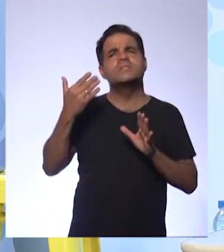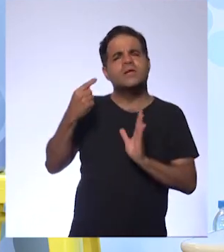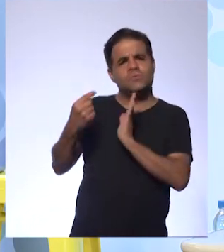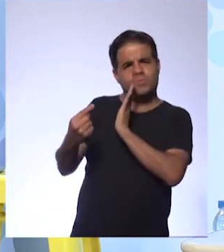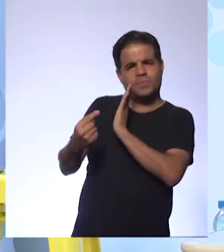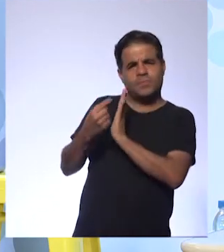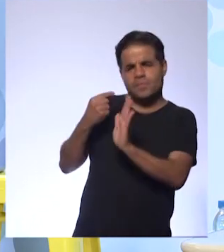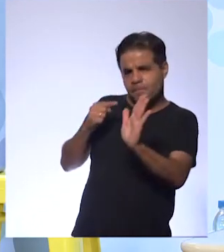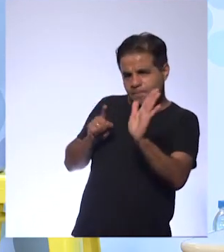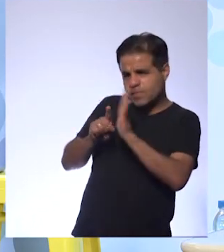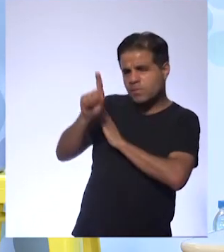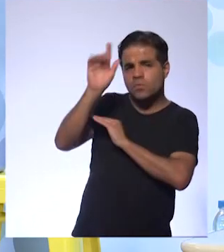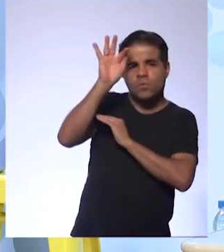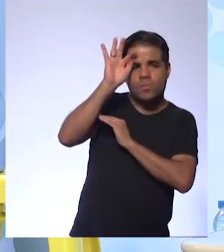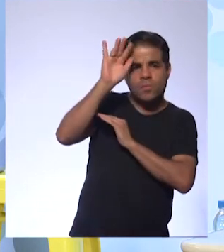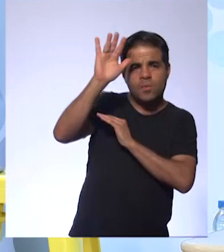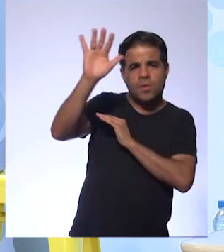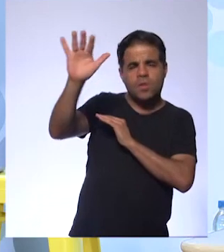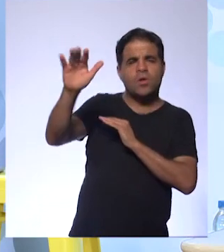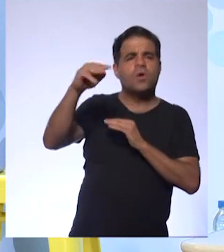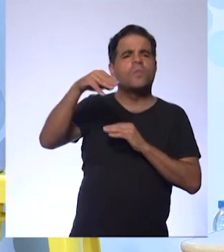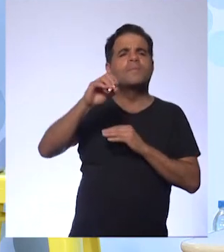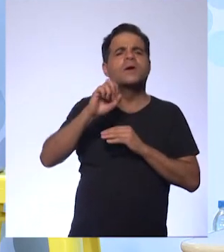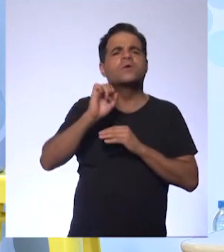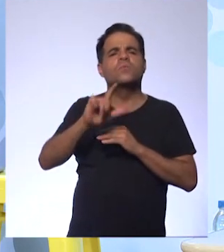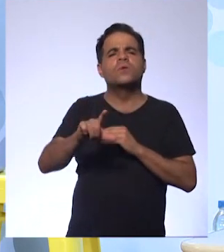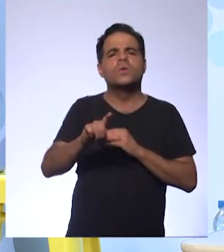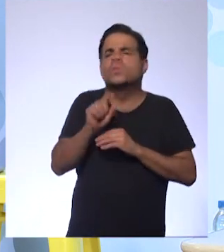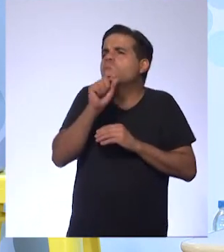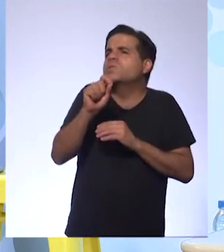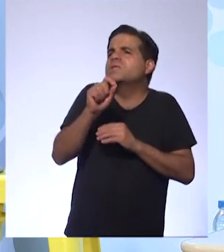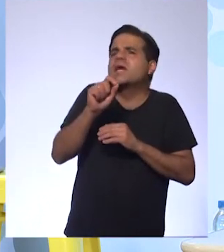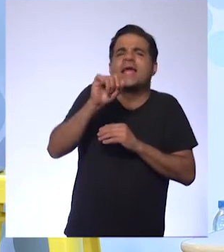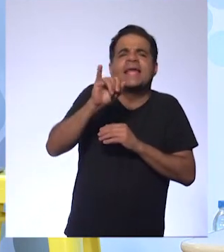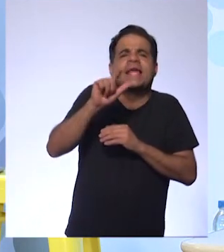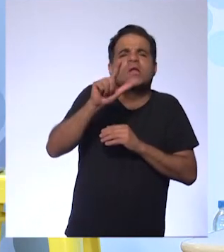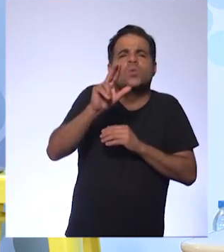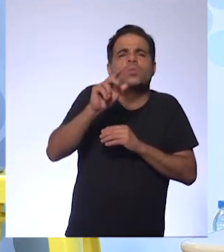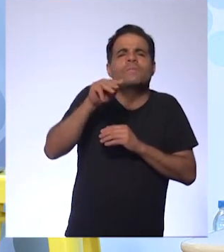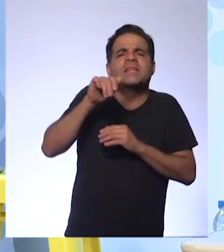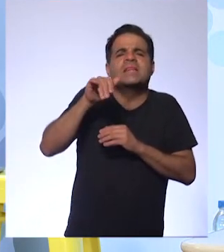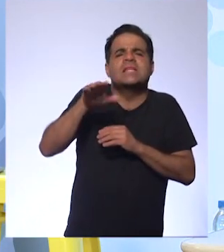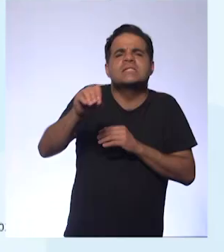perguntou para o filósofo Immanuel Kant o que é o iluminismo.